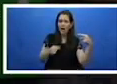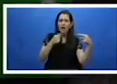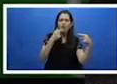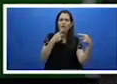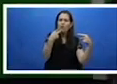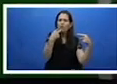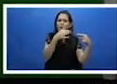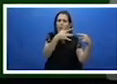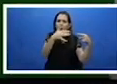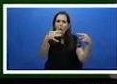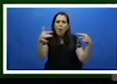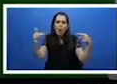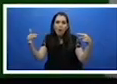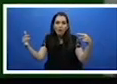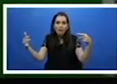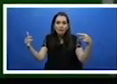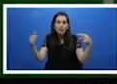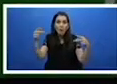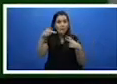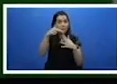do personagem, tá?